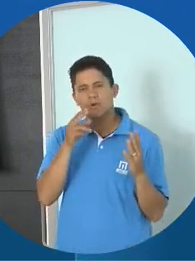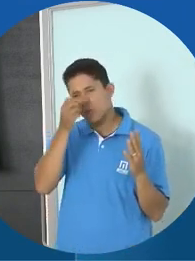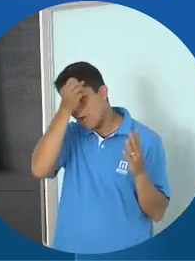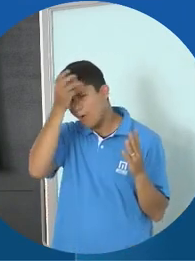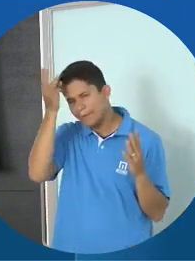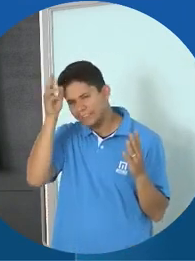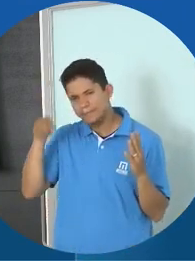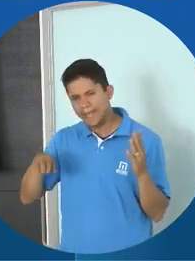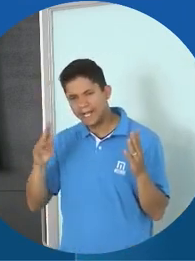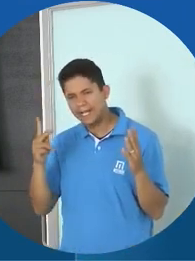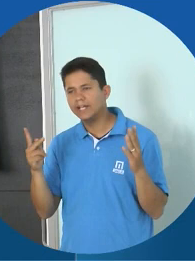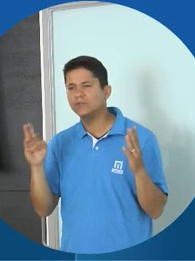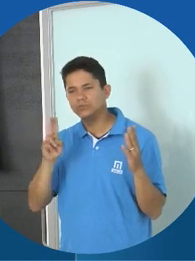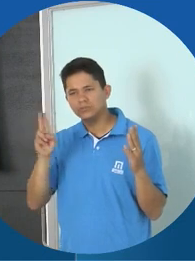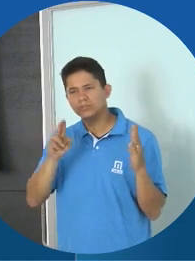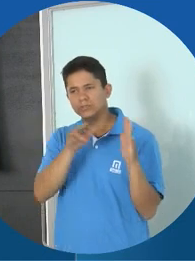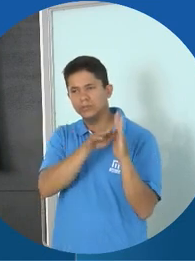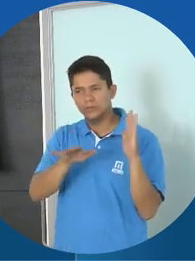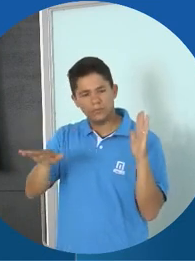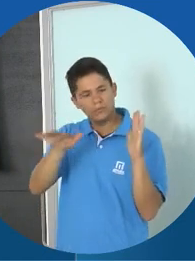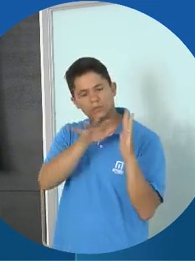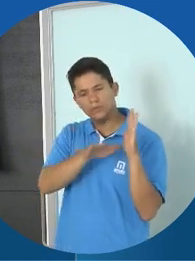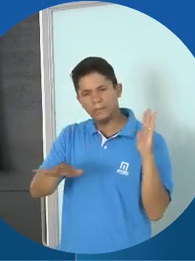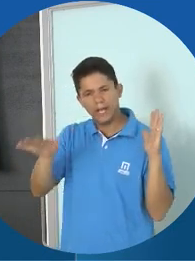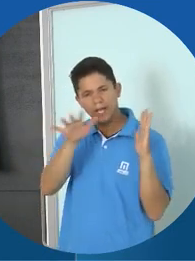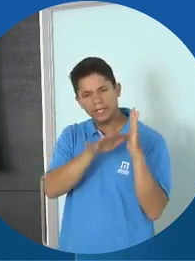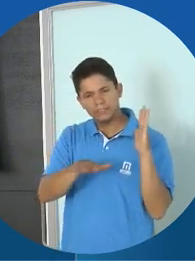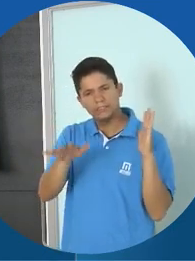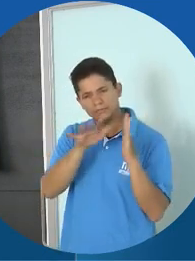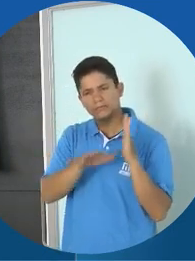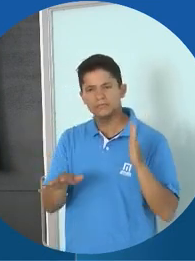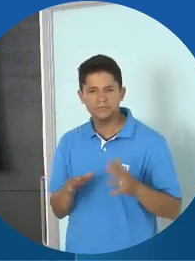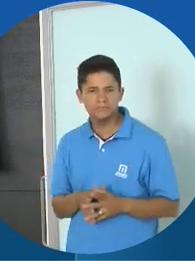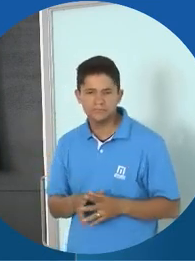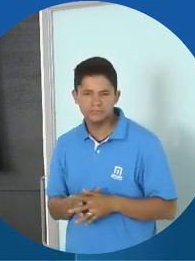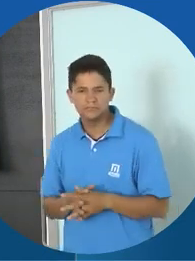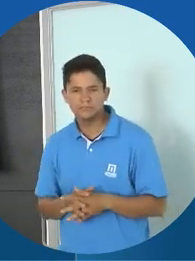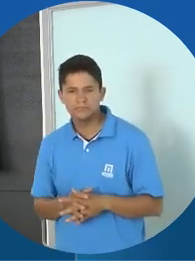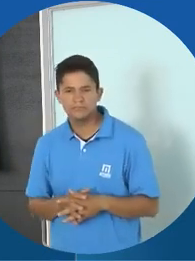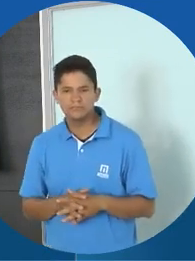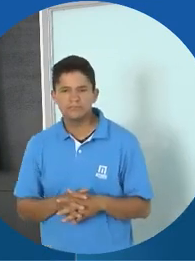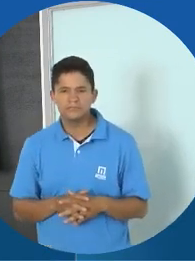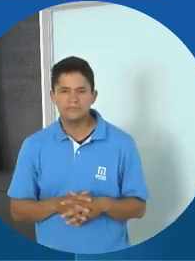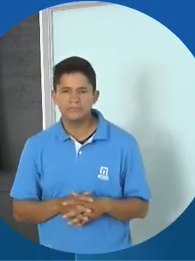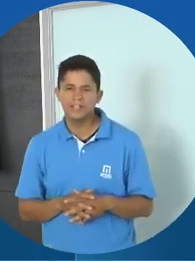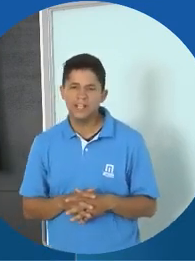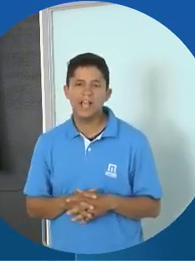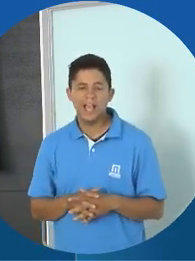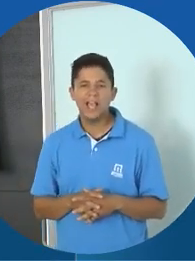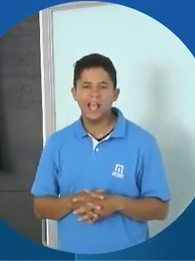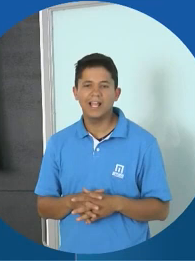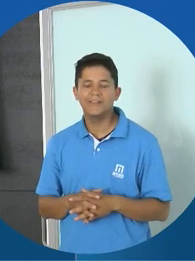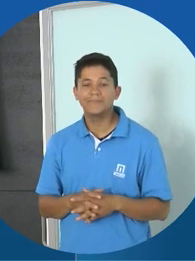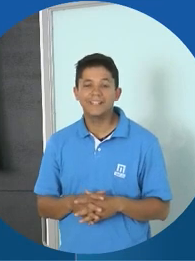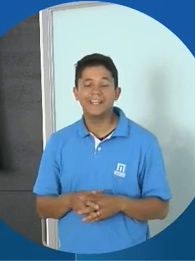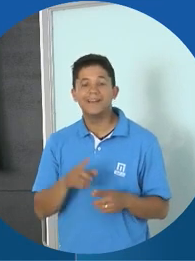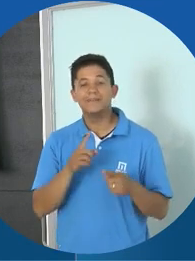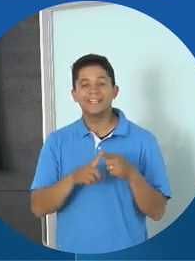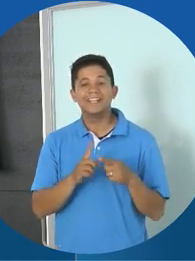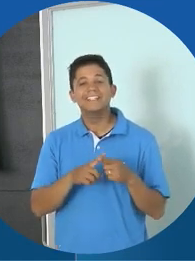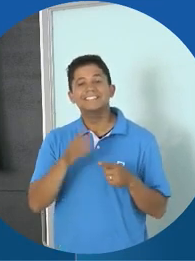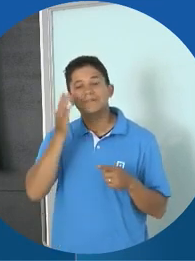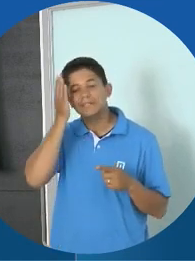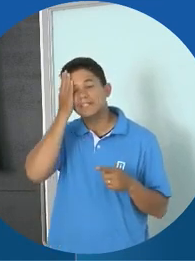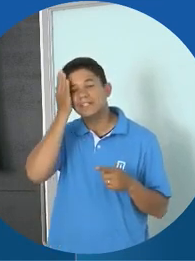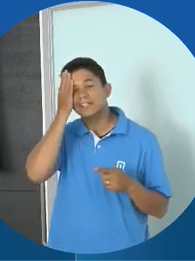Magno vai detalhar um pouco mais, e aqui a gente usou o conceito de injeção em um único ponto.